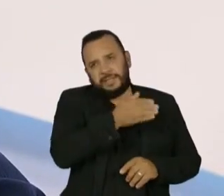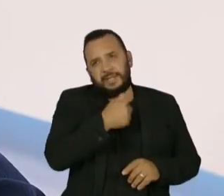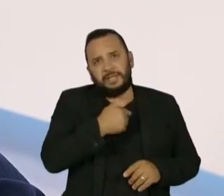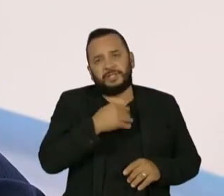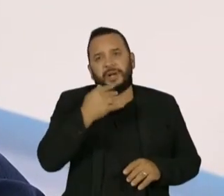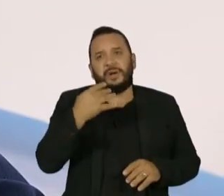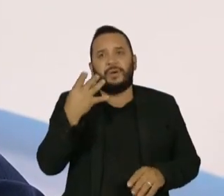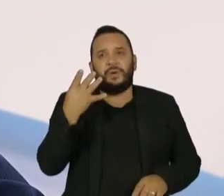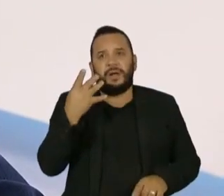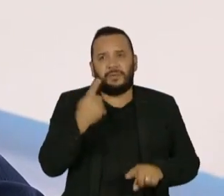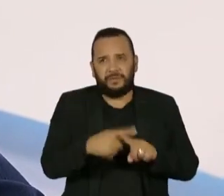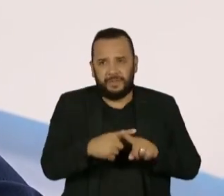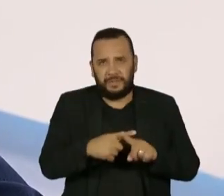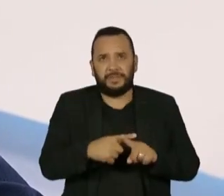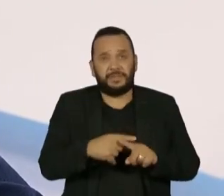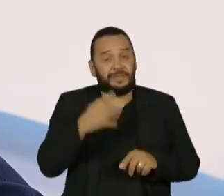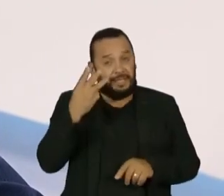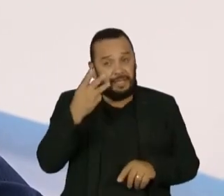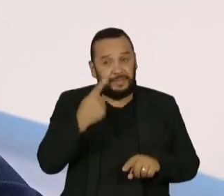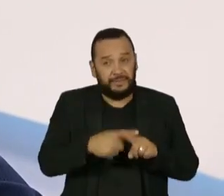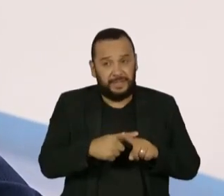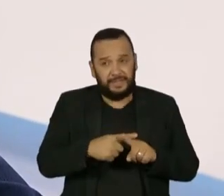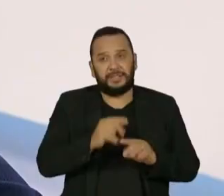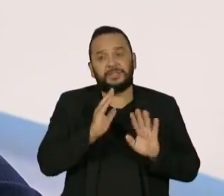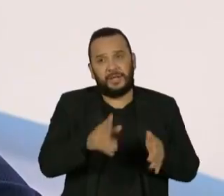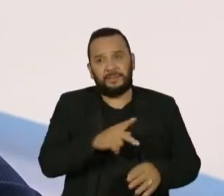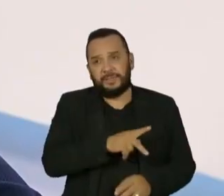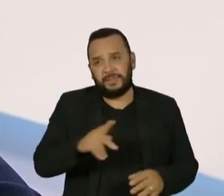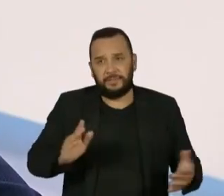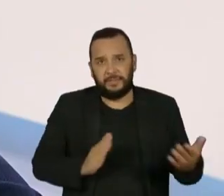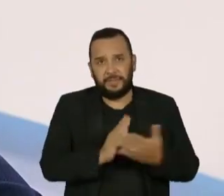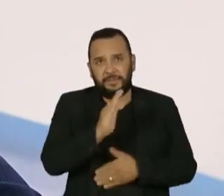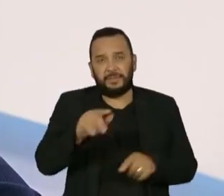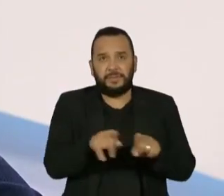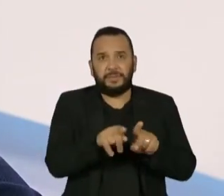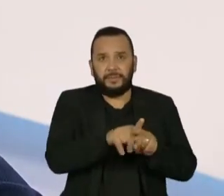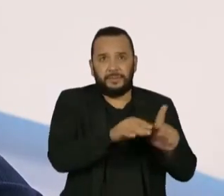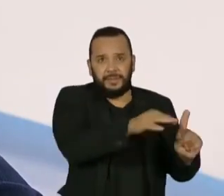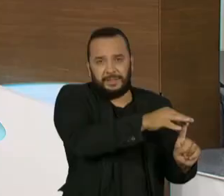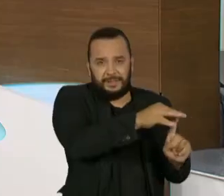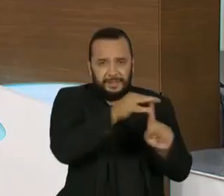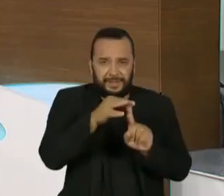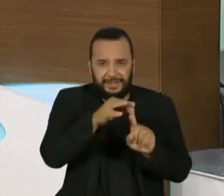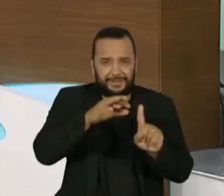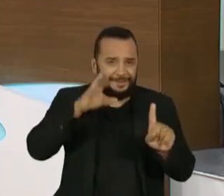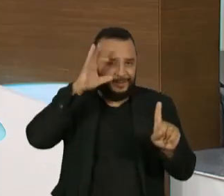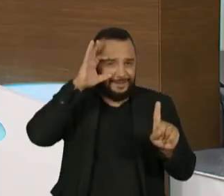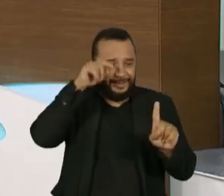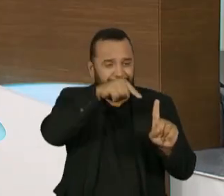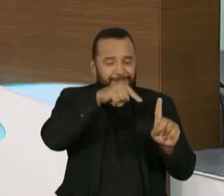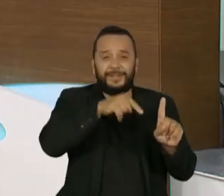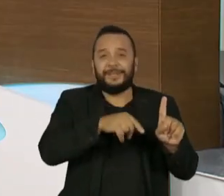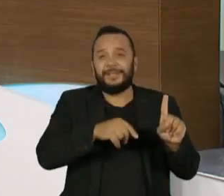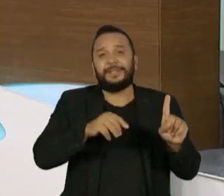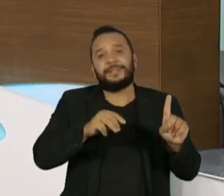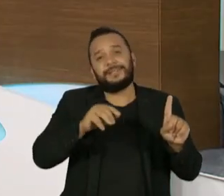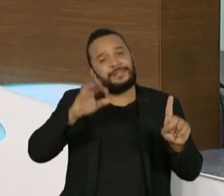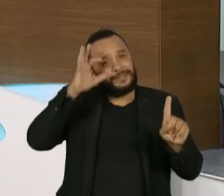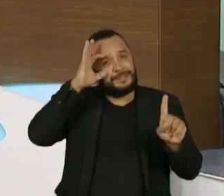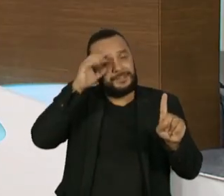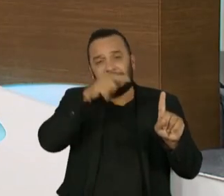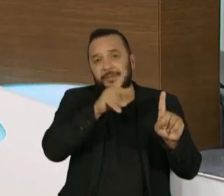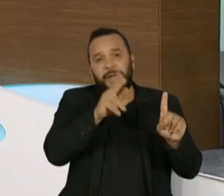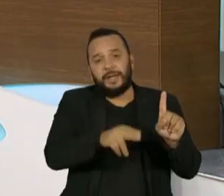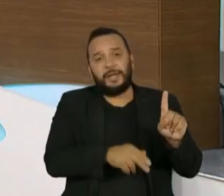4 eleições, 3 eleições. E elegeu um poste em mais 2 eleições. Então, ele, evidentemente, ele tem uma